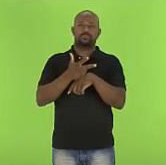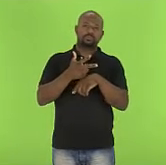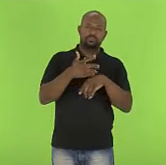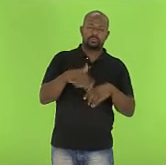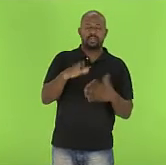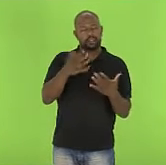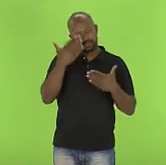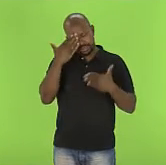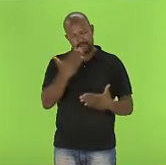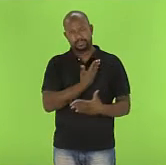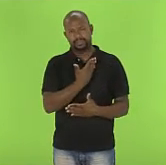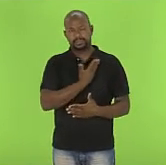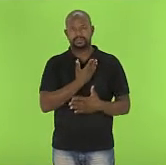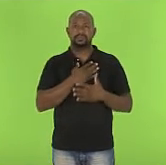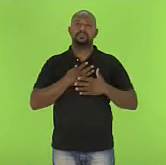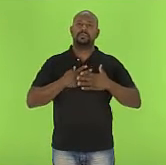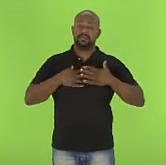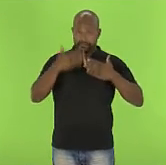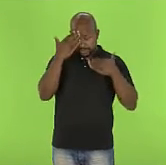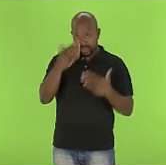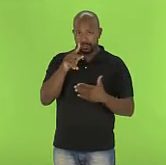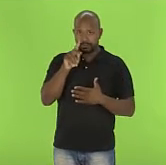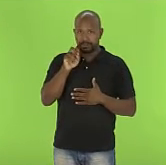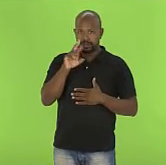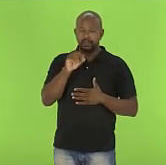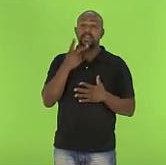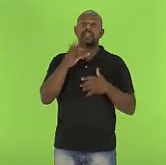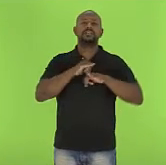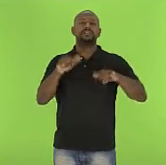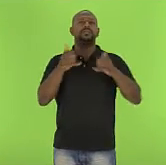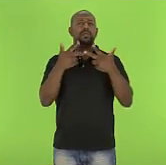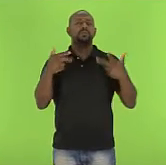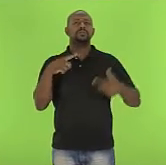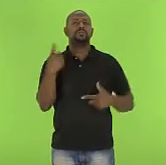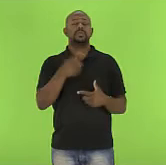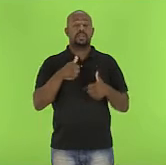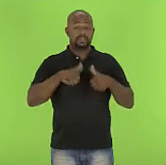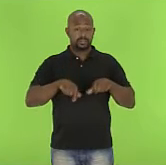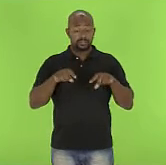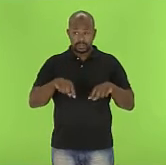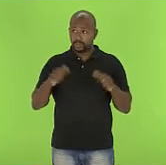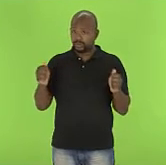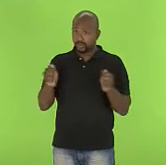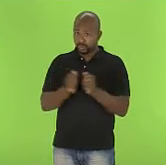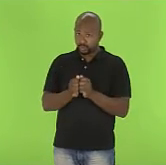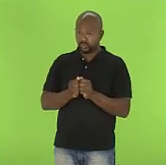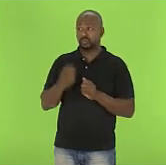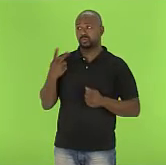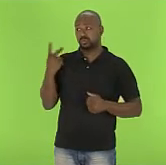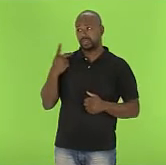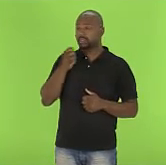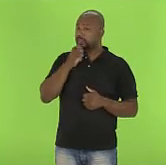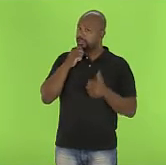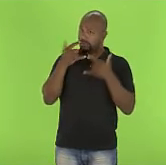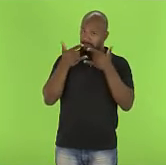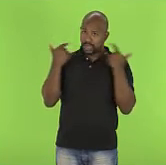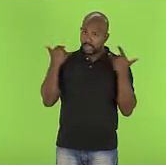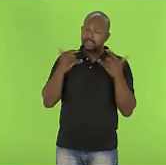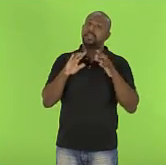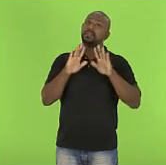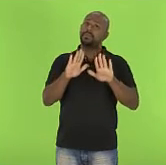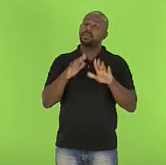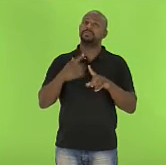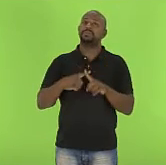gente, nosso parceiro. Obrigado aí. Obrigado, Pedro. Queria dizer uma coisa, que nós estamos aqui juntos, os dois sem